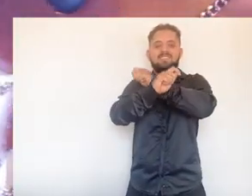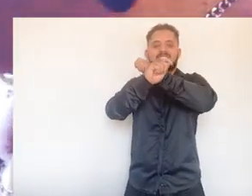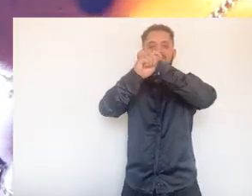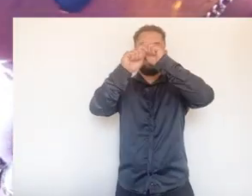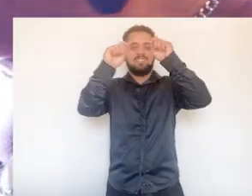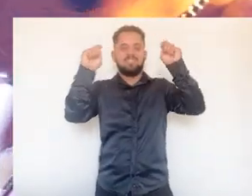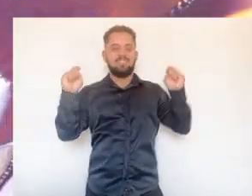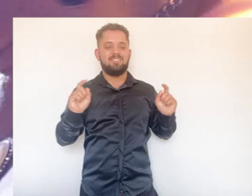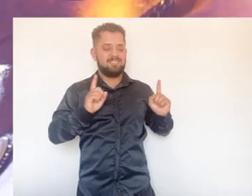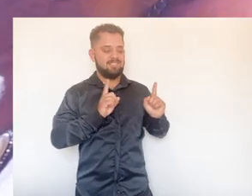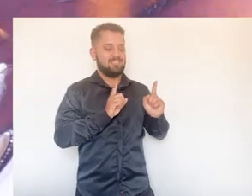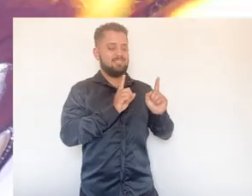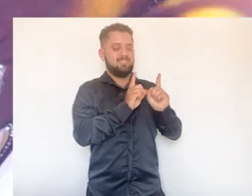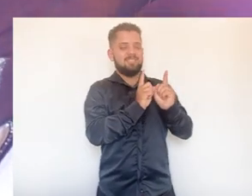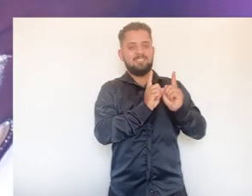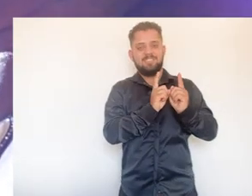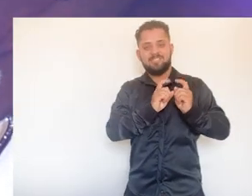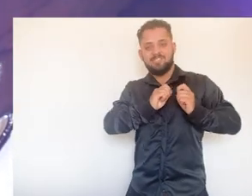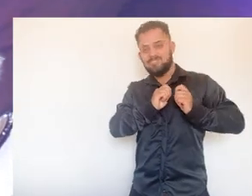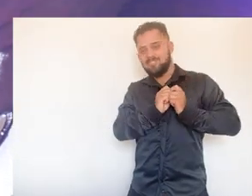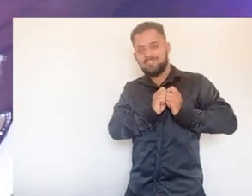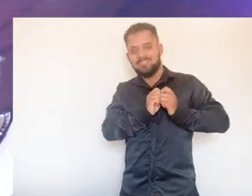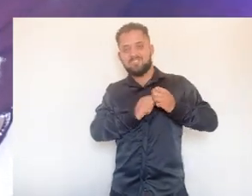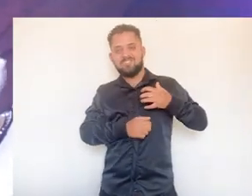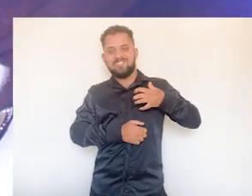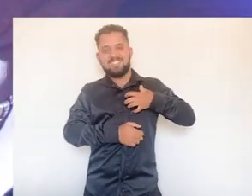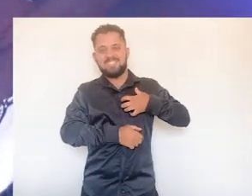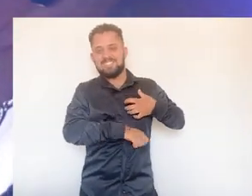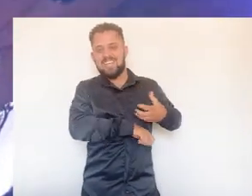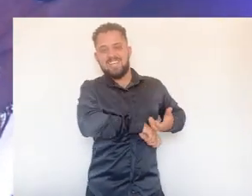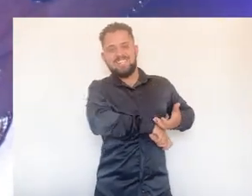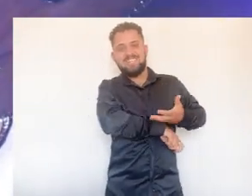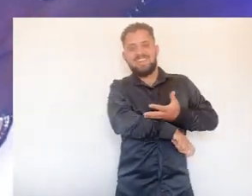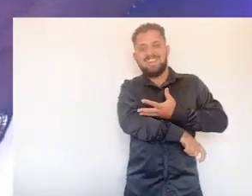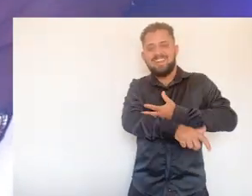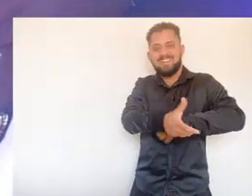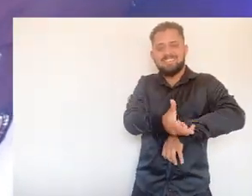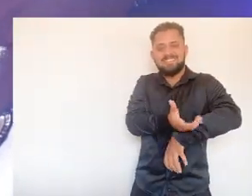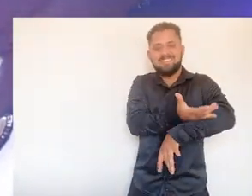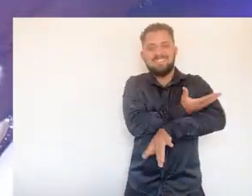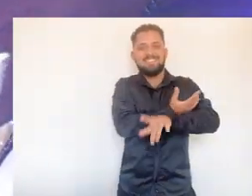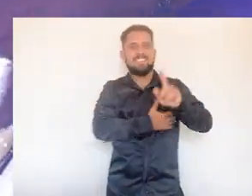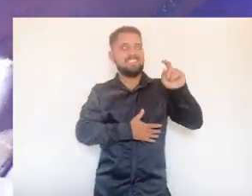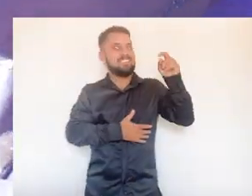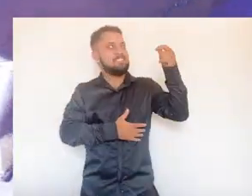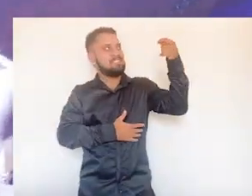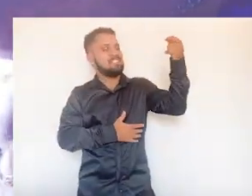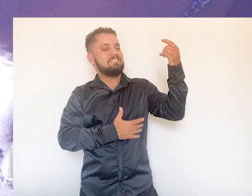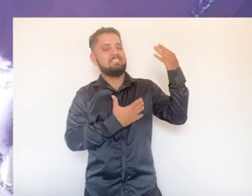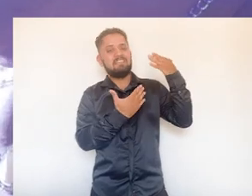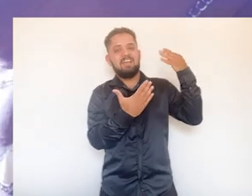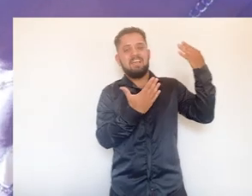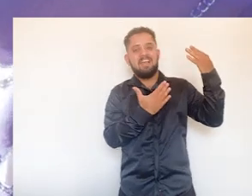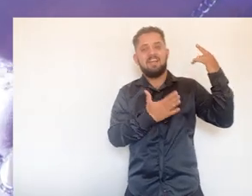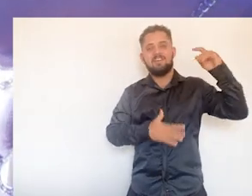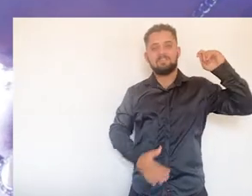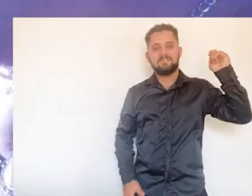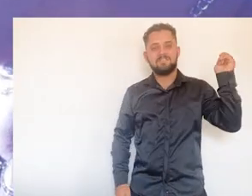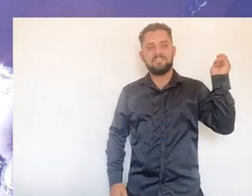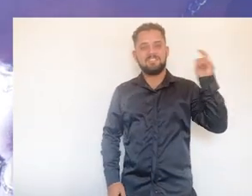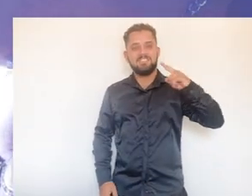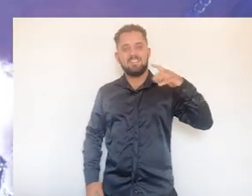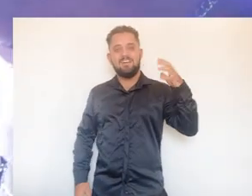Seu lado eu sou o próprio sol, quando me beija e me